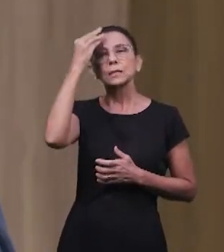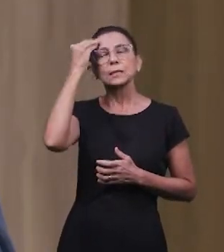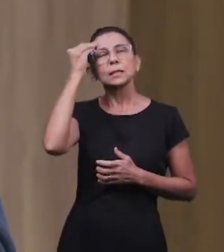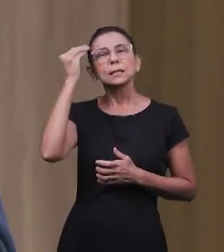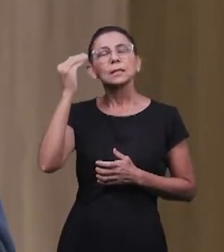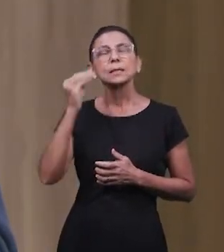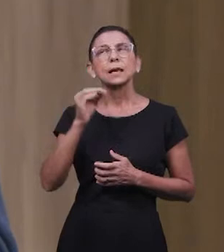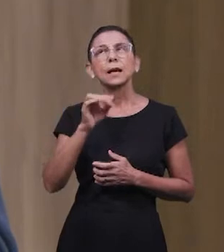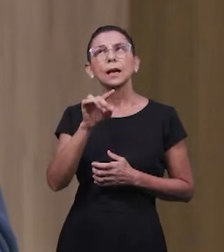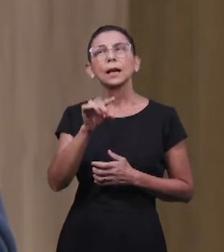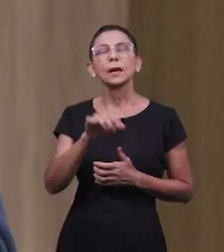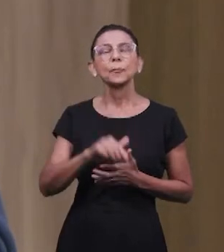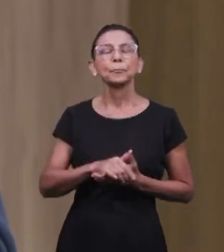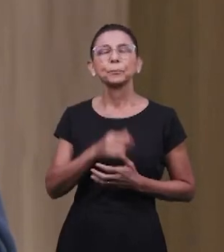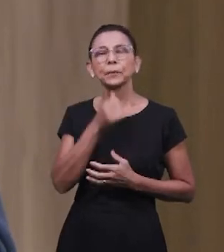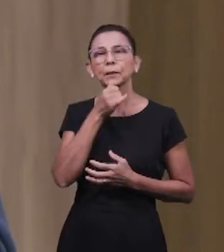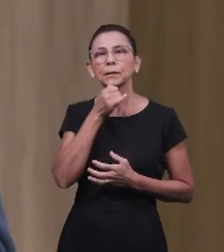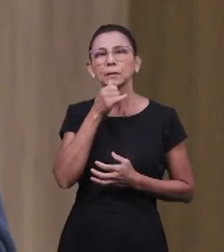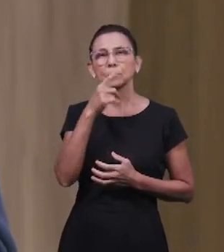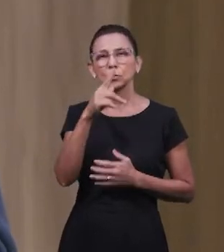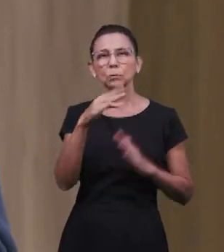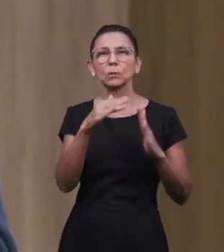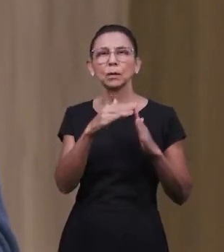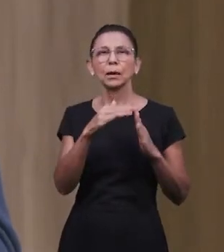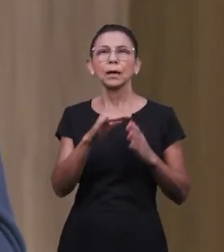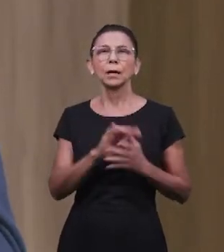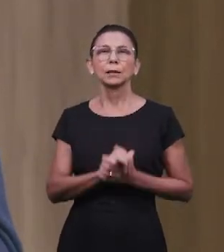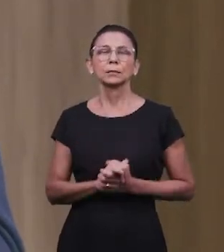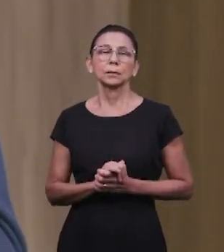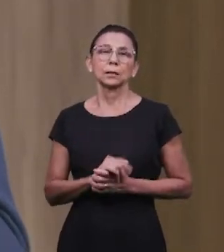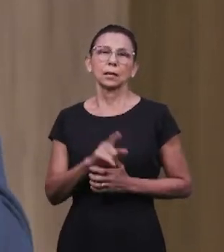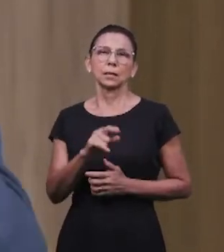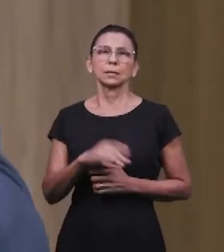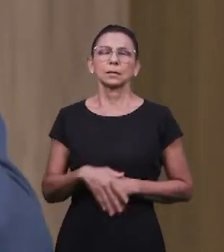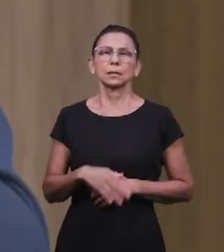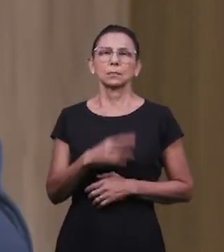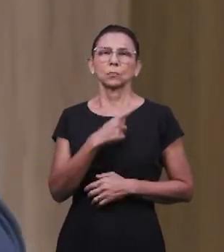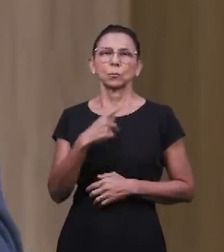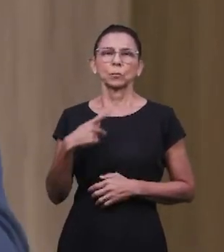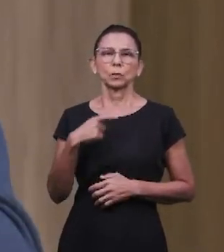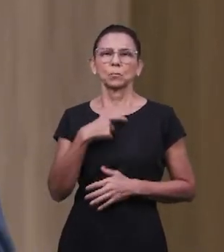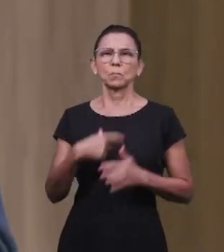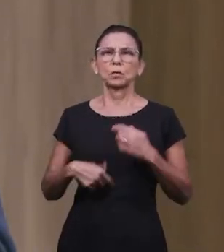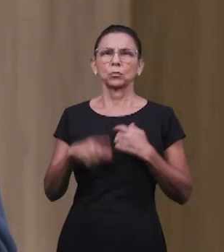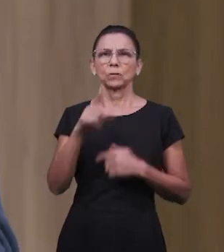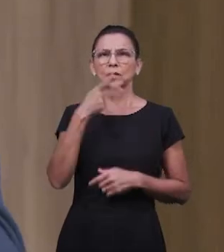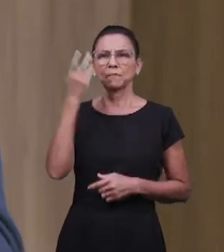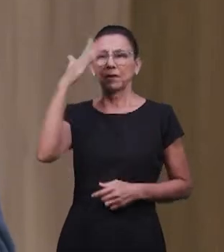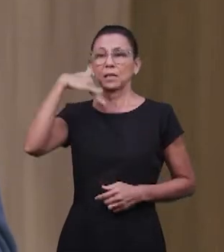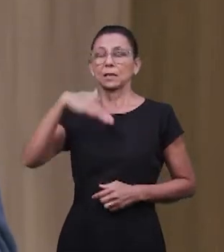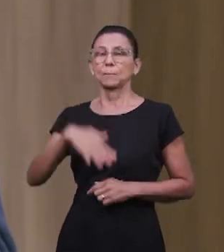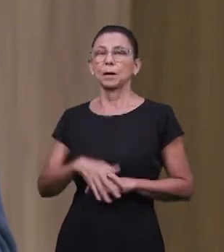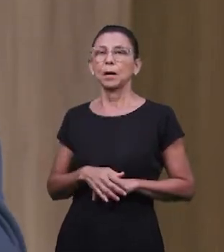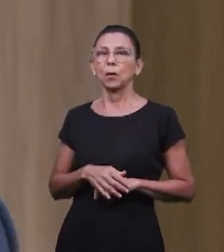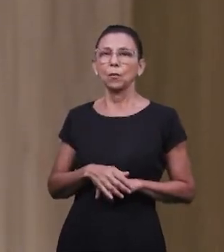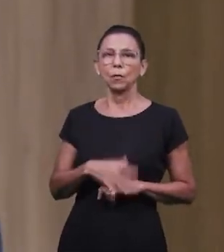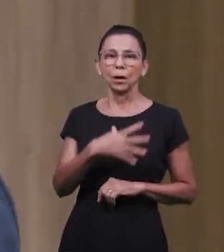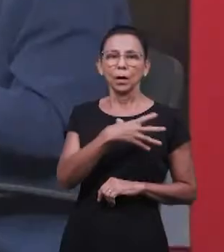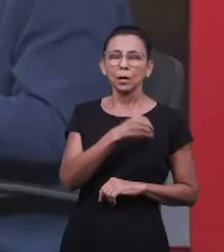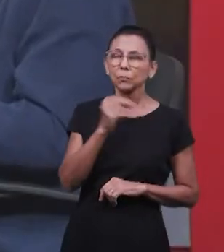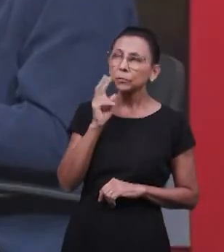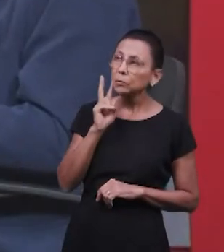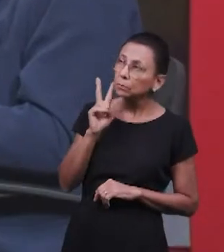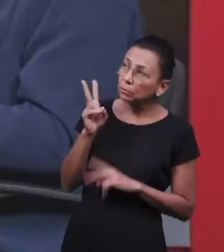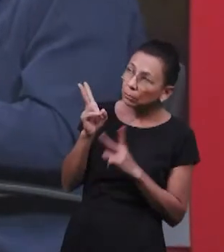coisa que às vezes pode acontecer de alguém falar mal de um obreiro, de um pastor, não sei o quê. O filho, Ele está guardando tudo. Eu me lembro de uma história, eu gosto sempre de